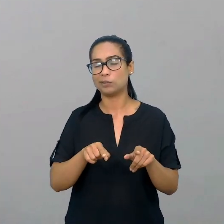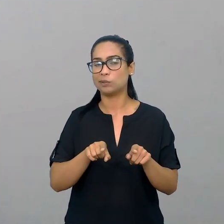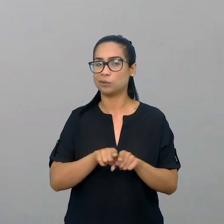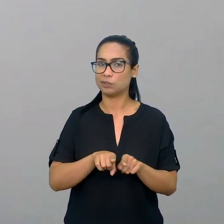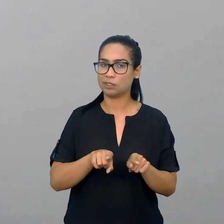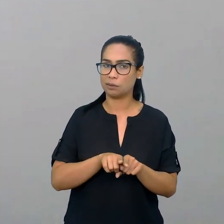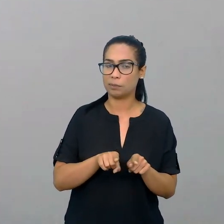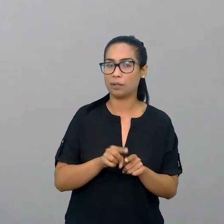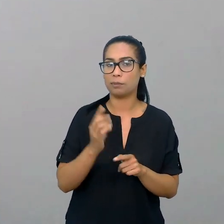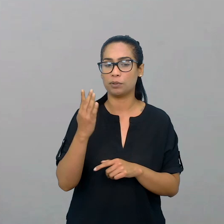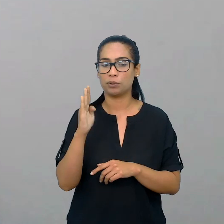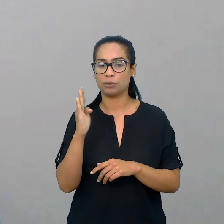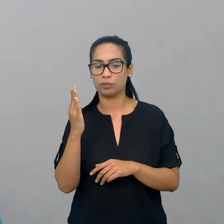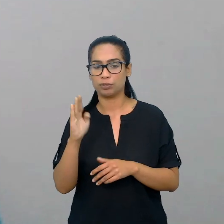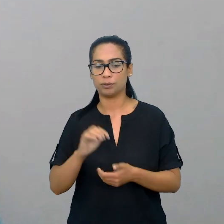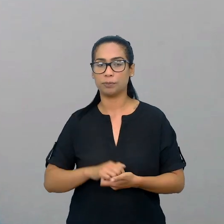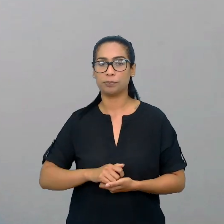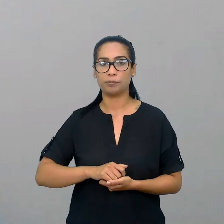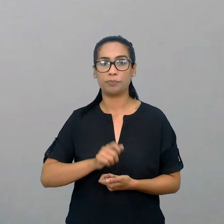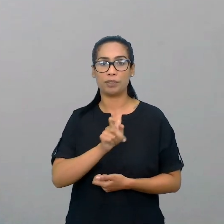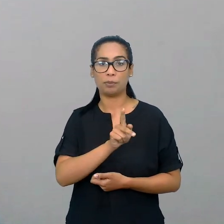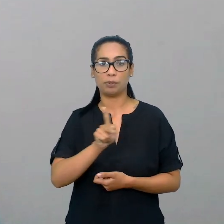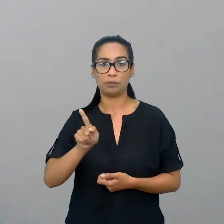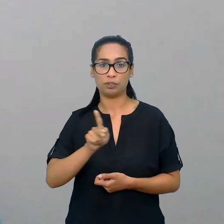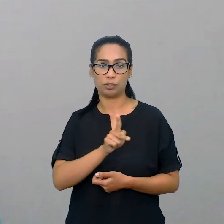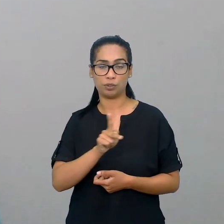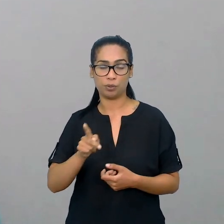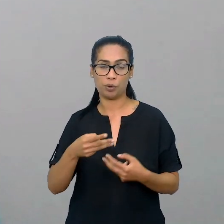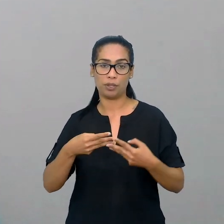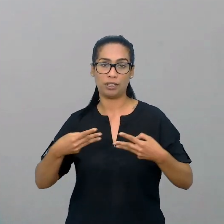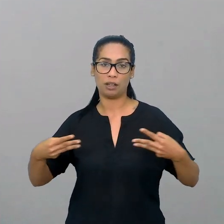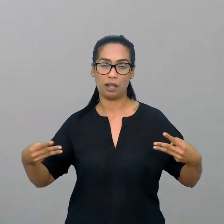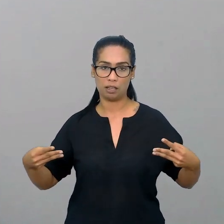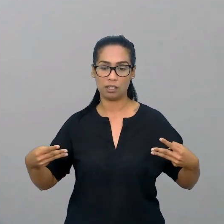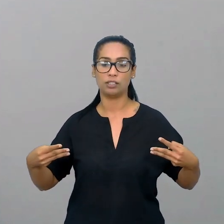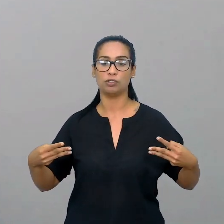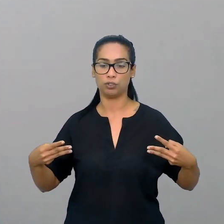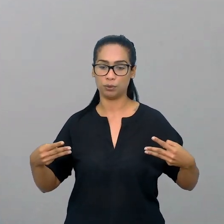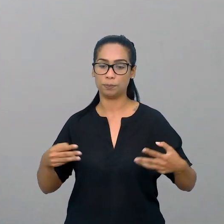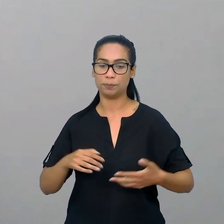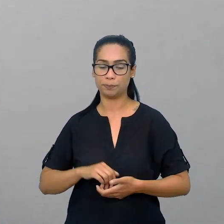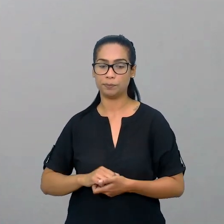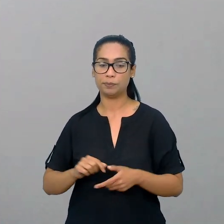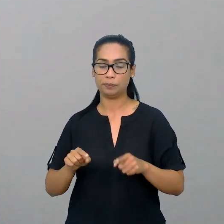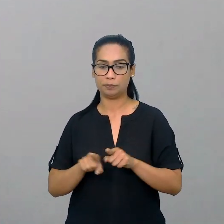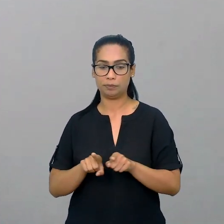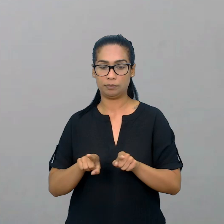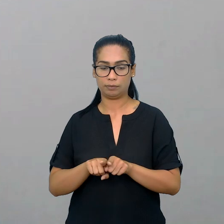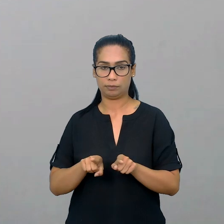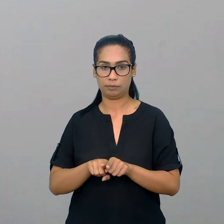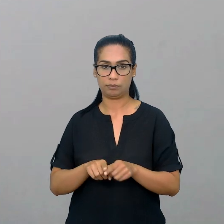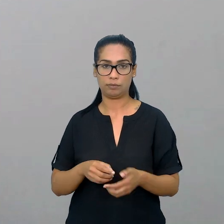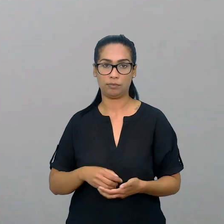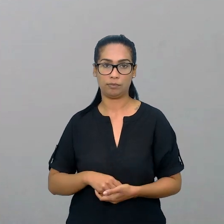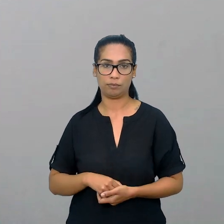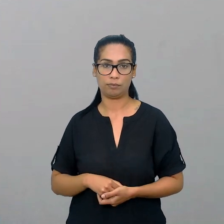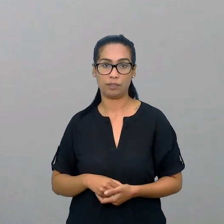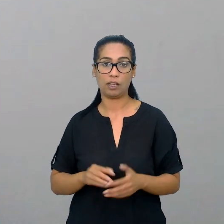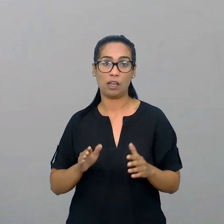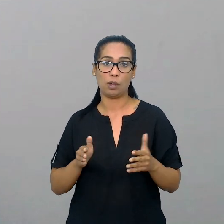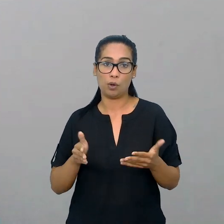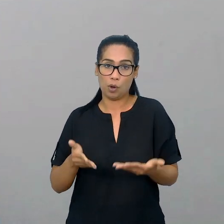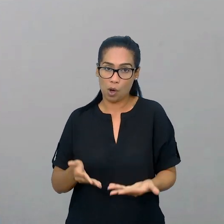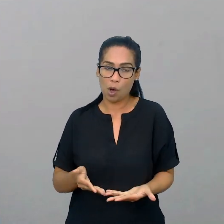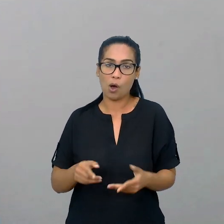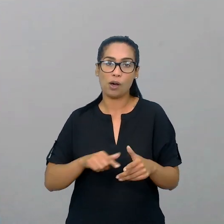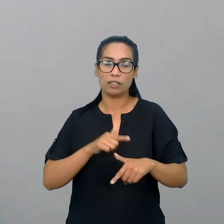não me conhecem. Eu sou professora da rede, estou atuando nesse momento como PCA também,